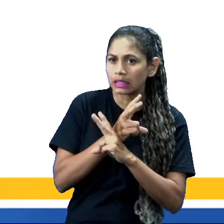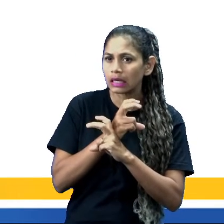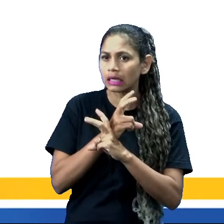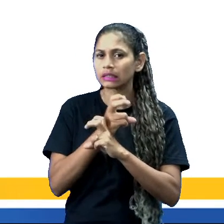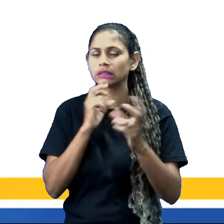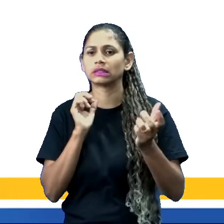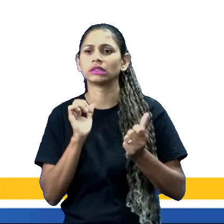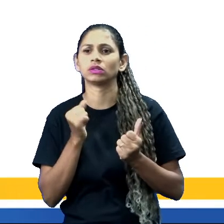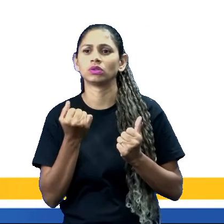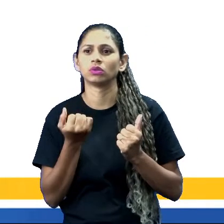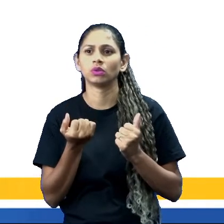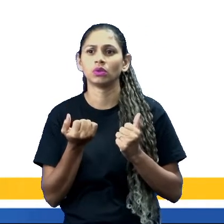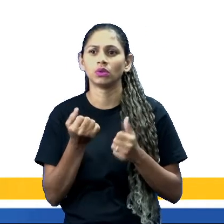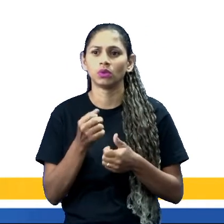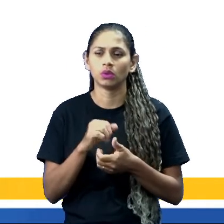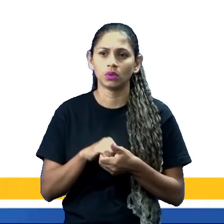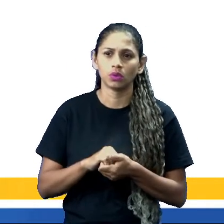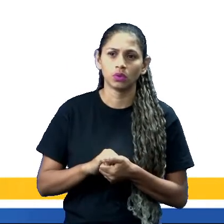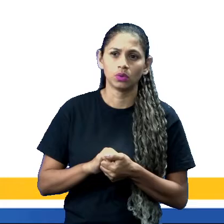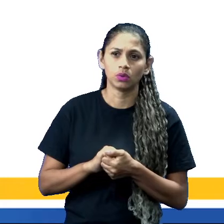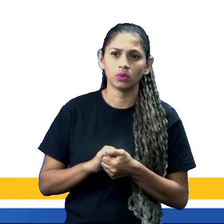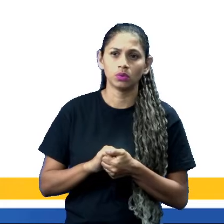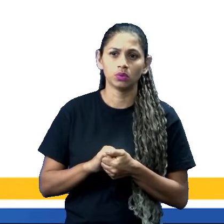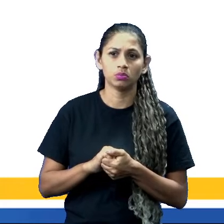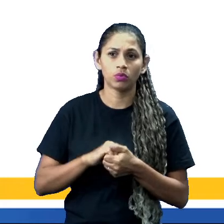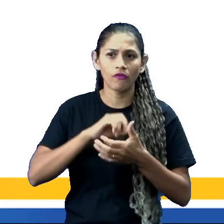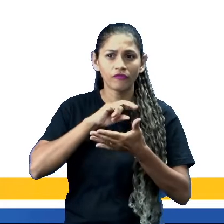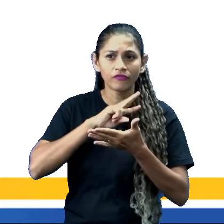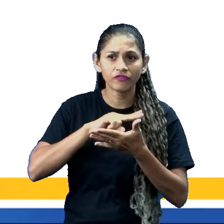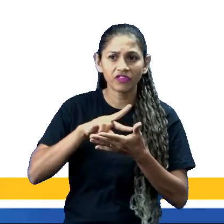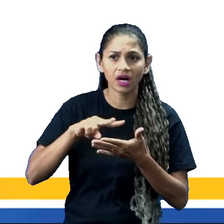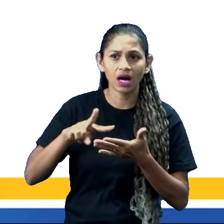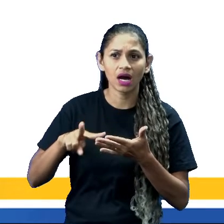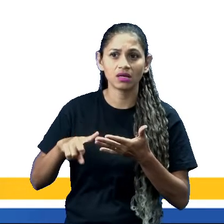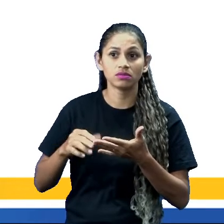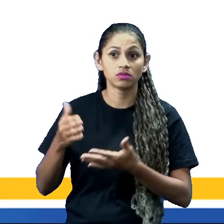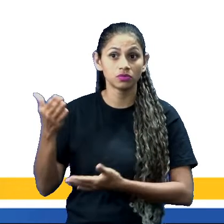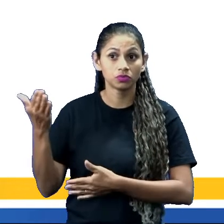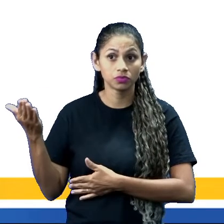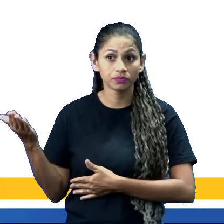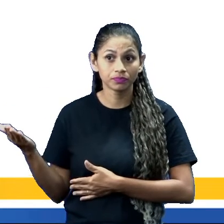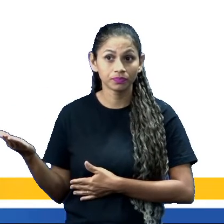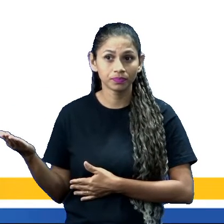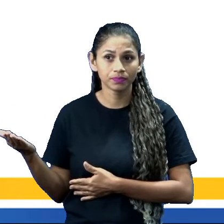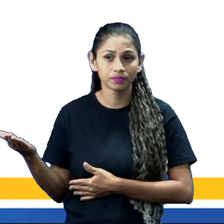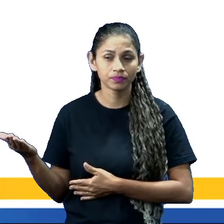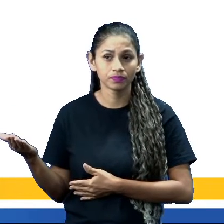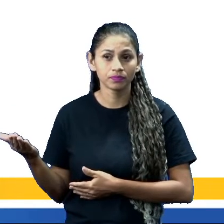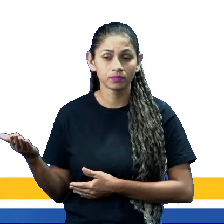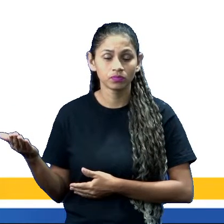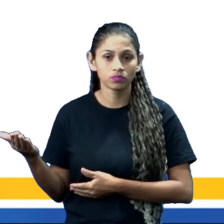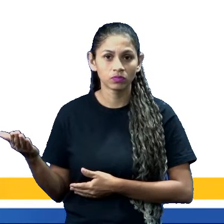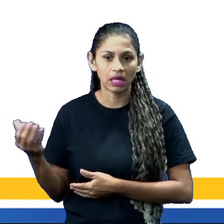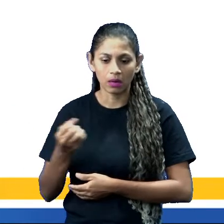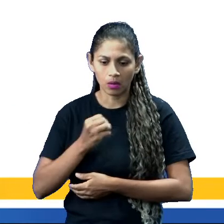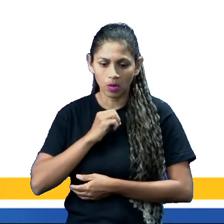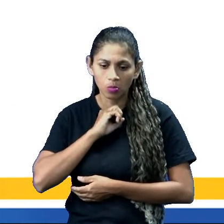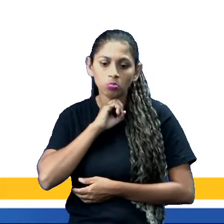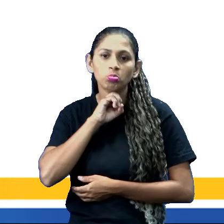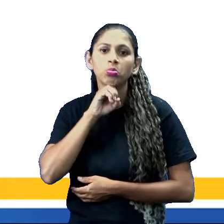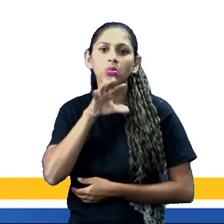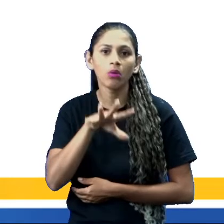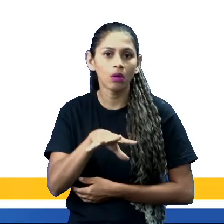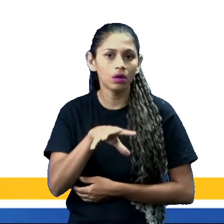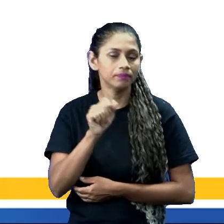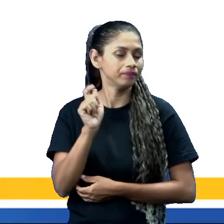petróleo, né, como querosene, óleo diesel, gasolina ou benzina, a gente não deve provocar o vômito, tá? Que